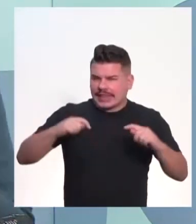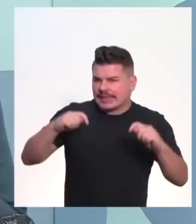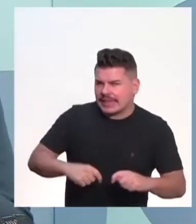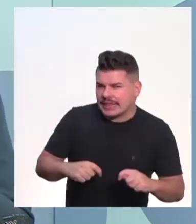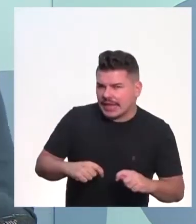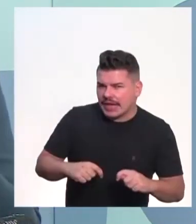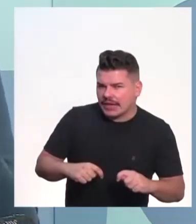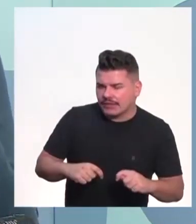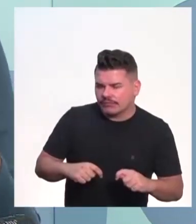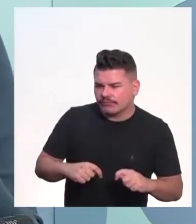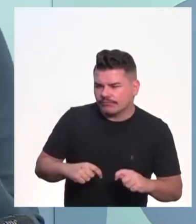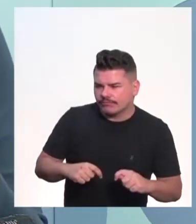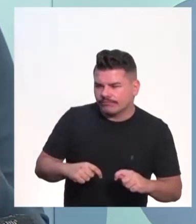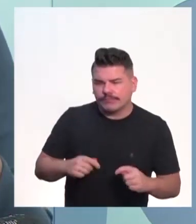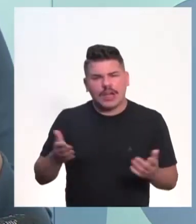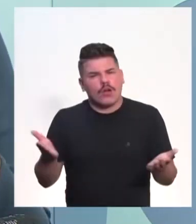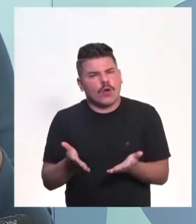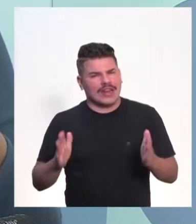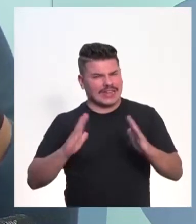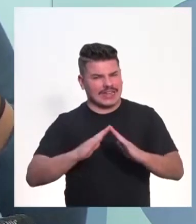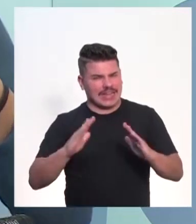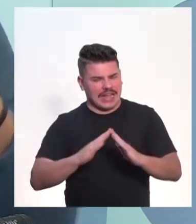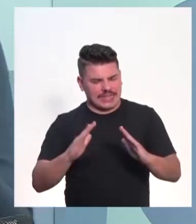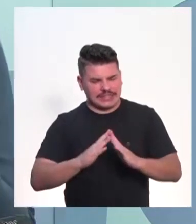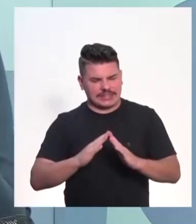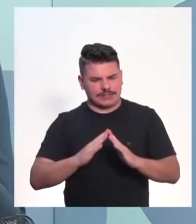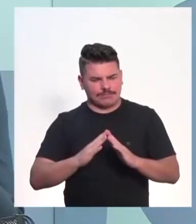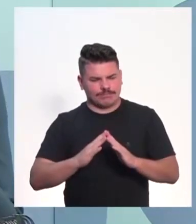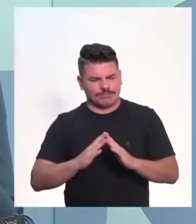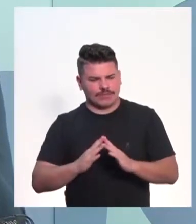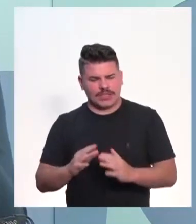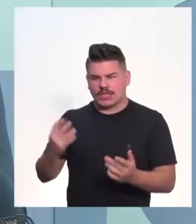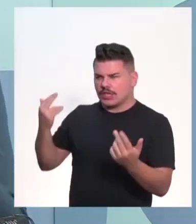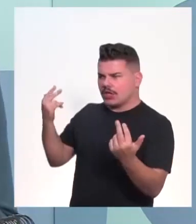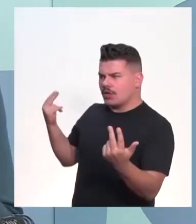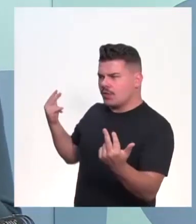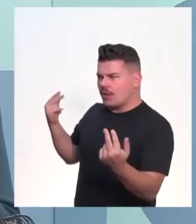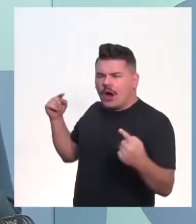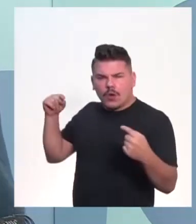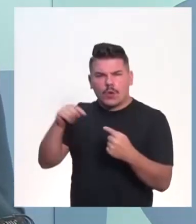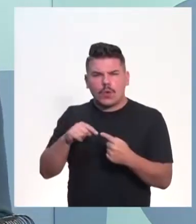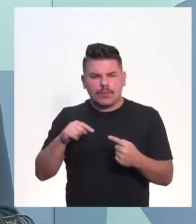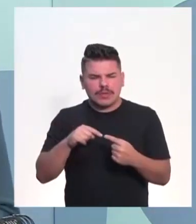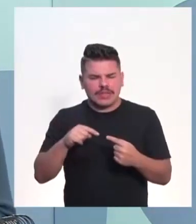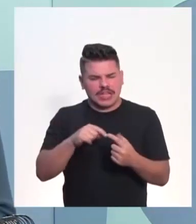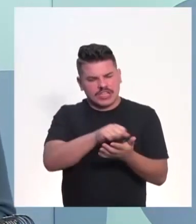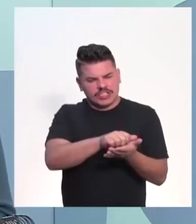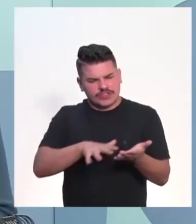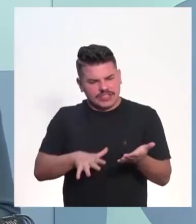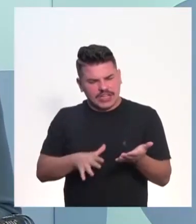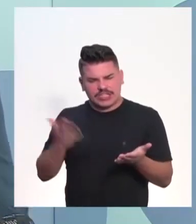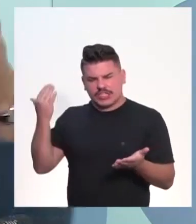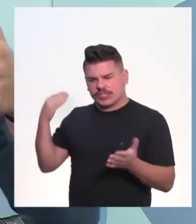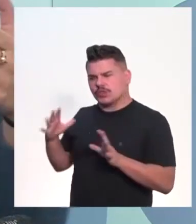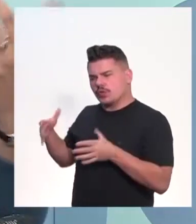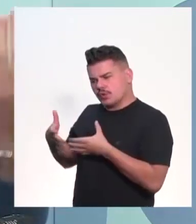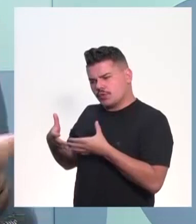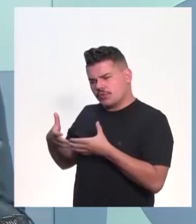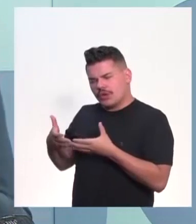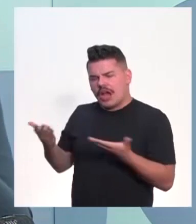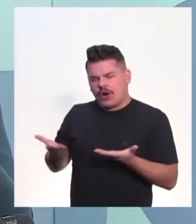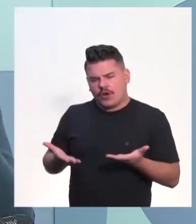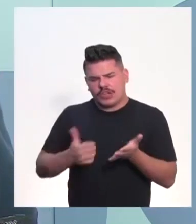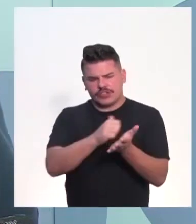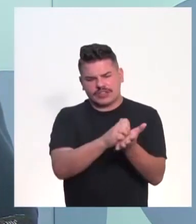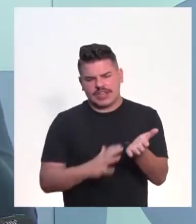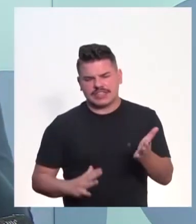gente está vivendo, em que a gente está em casa e que a gente está fazendo todas as atividades à distância, sem estar em turma? Será que tem alguma